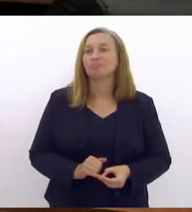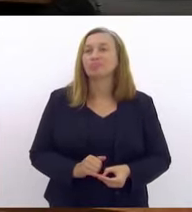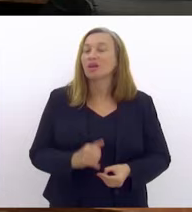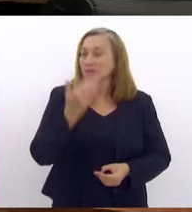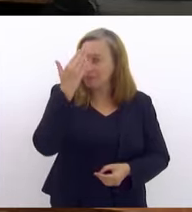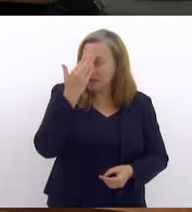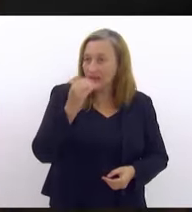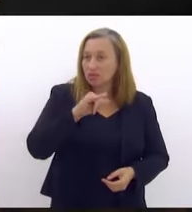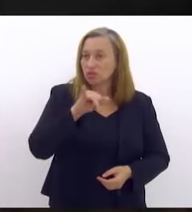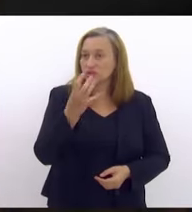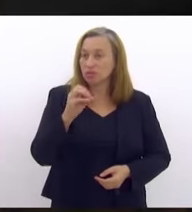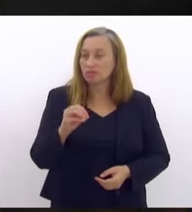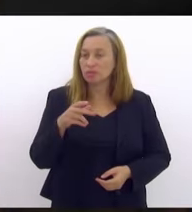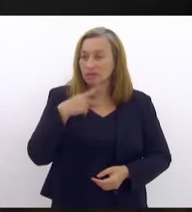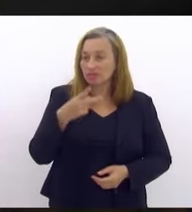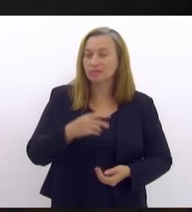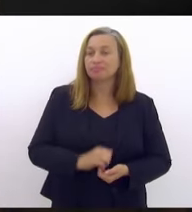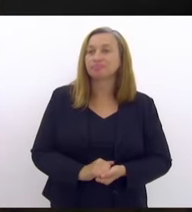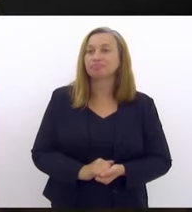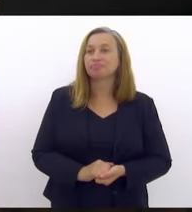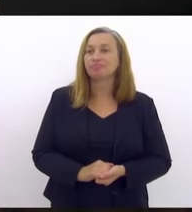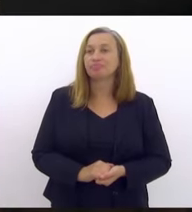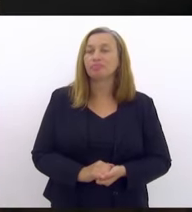Obrigado, Juninho, pelas palavras.